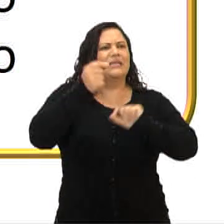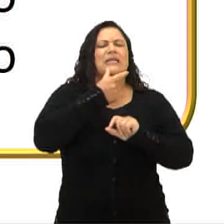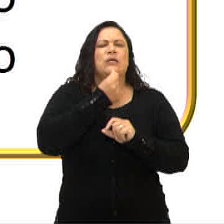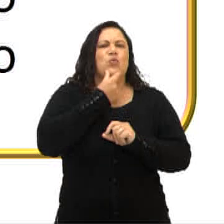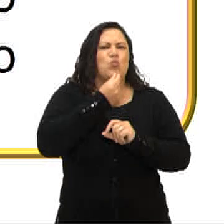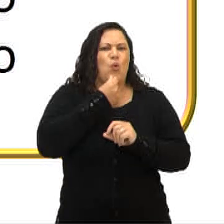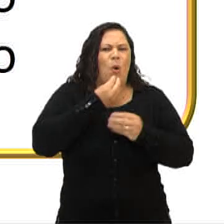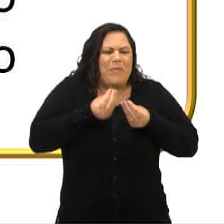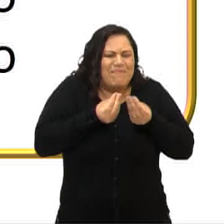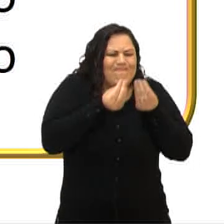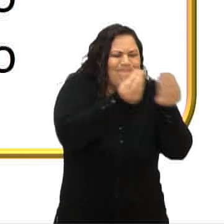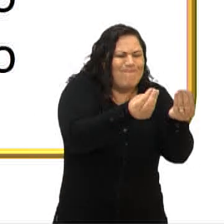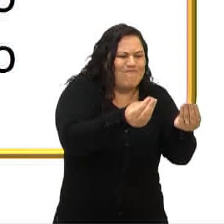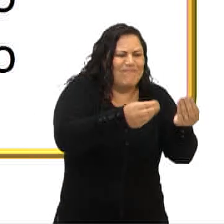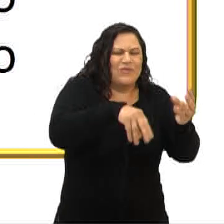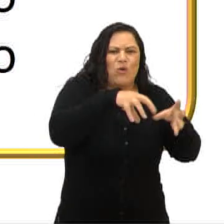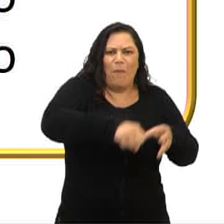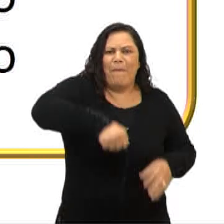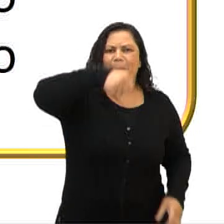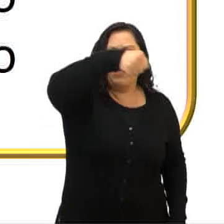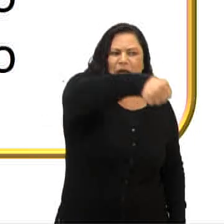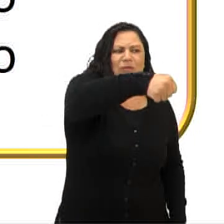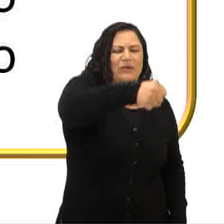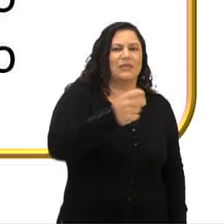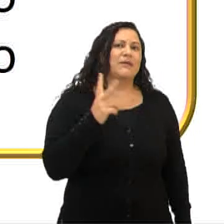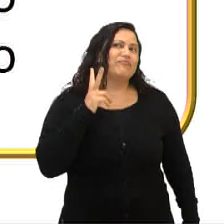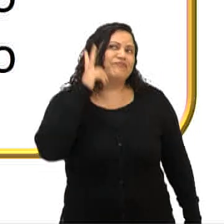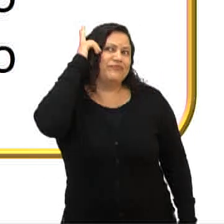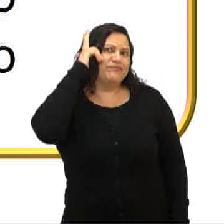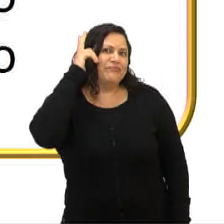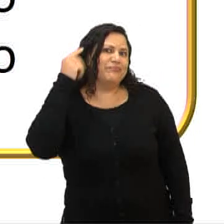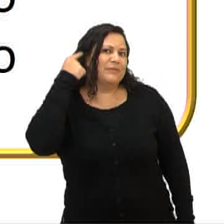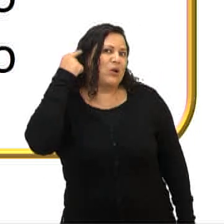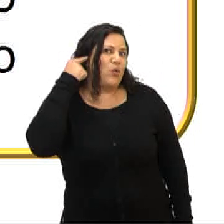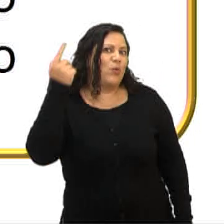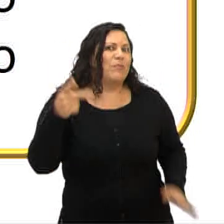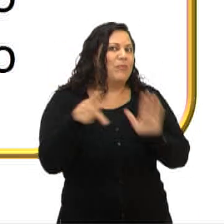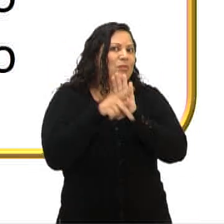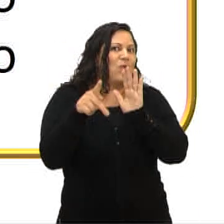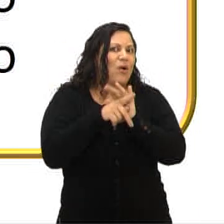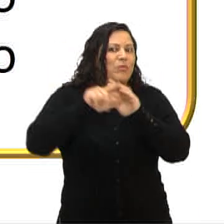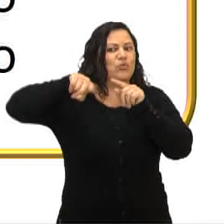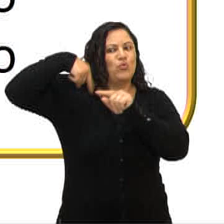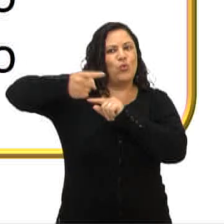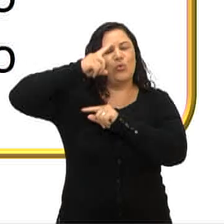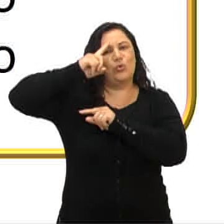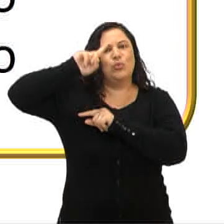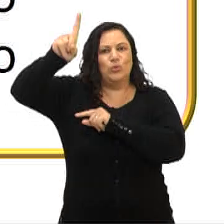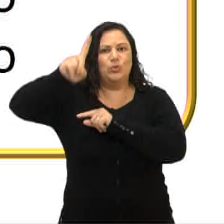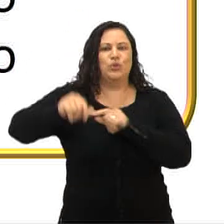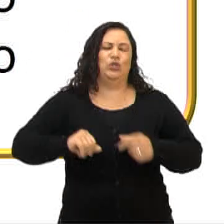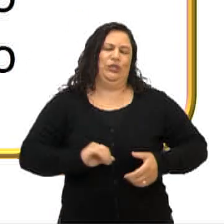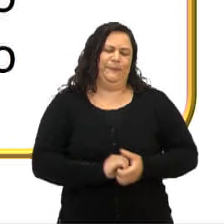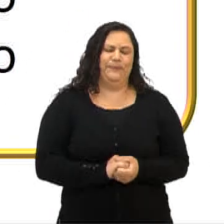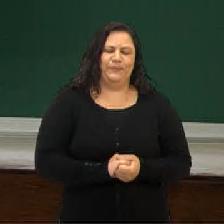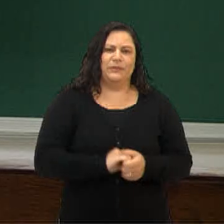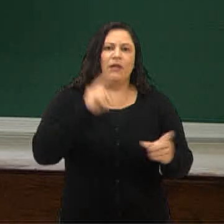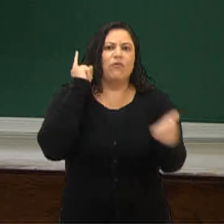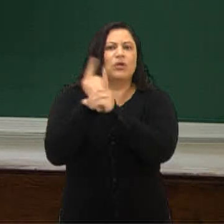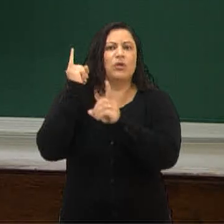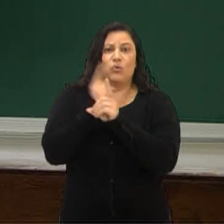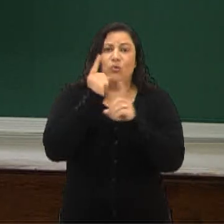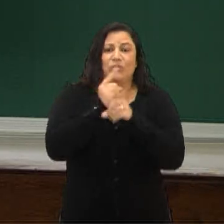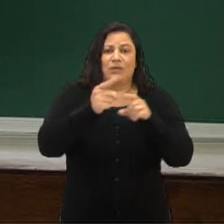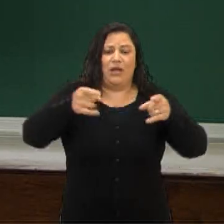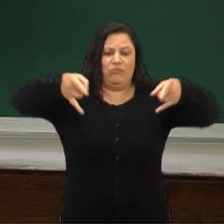orelha. No dia seguinte, ele foi encontrado pela polícia na cama, em posição fetal. Gente do